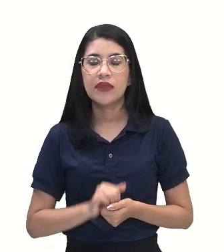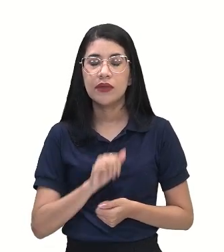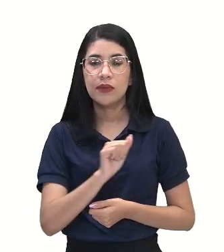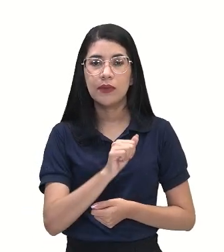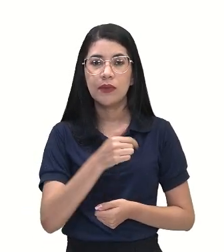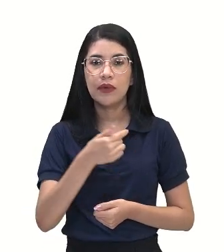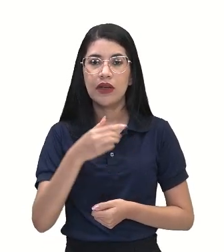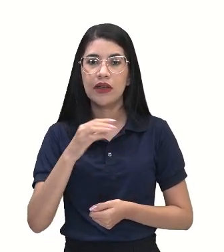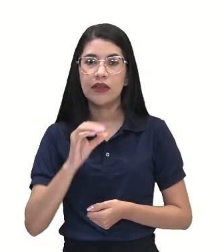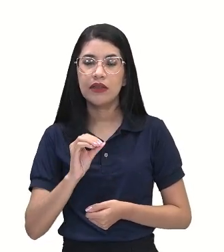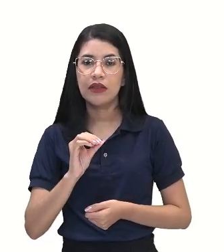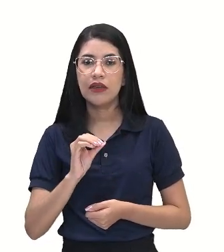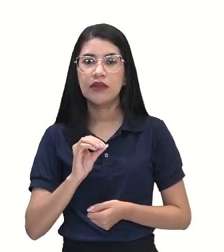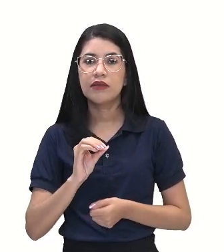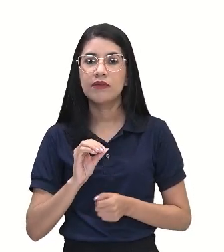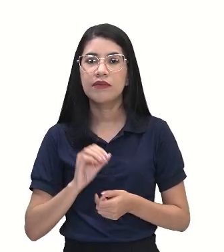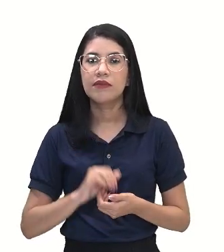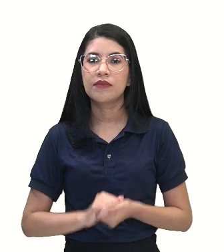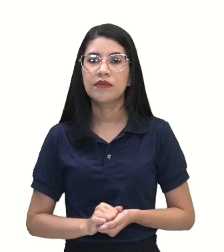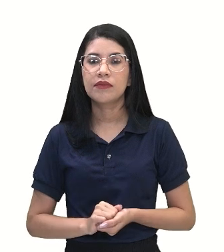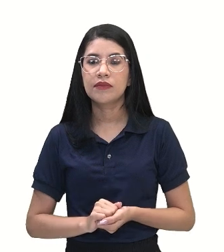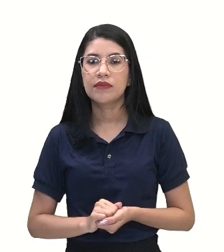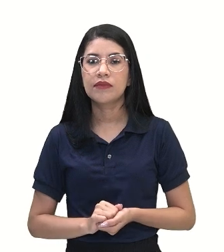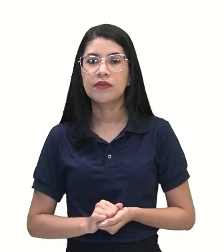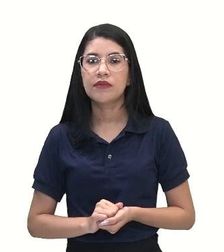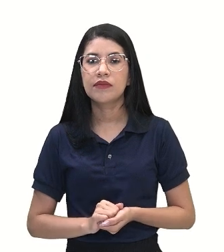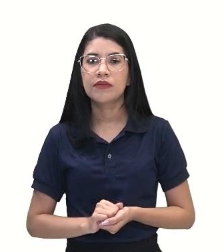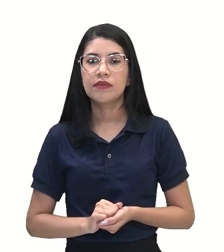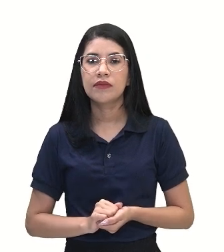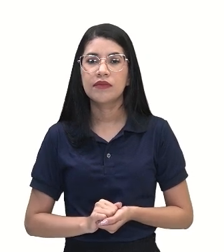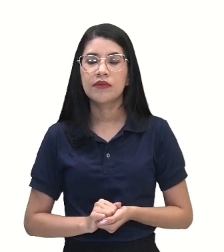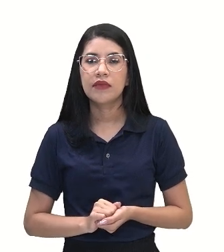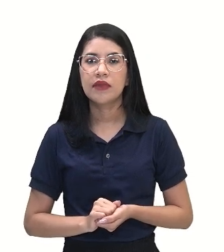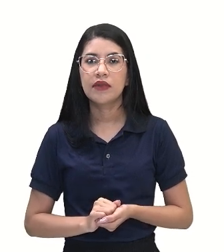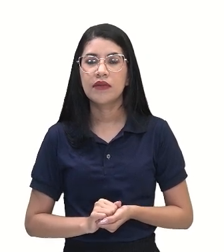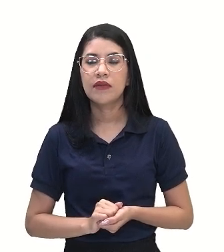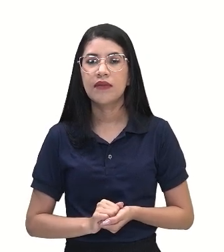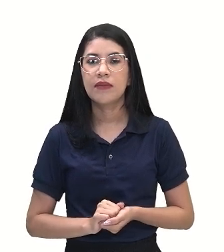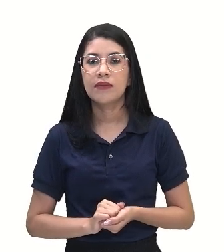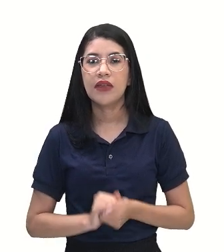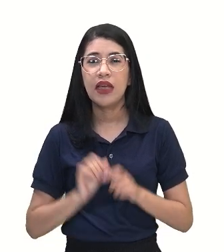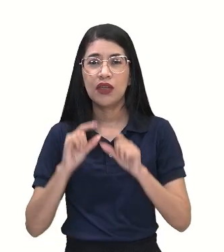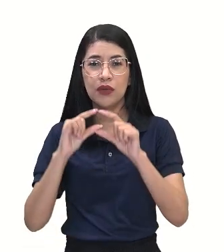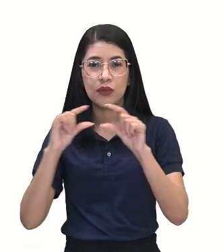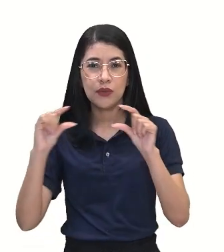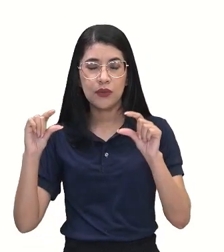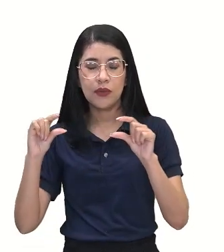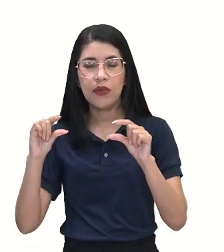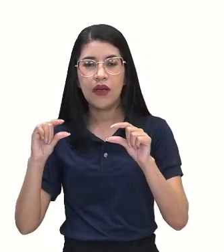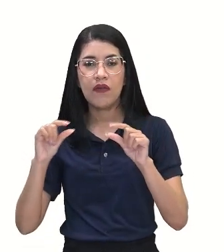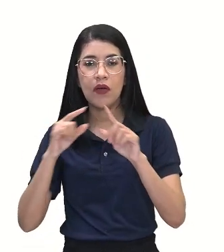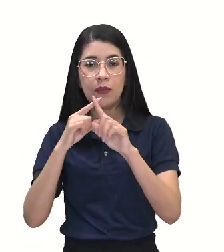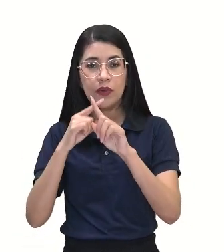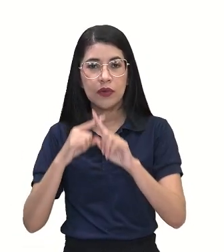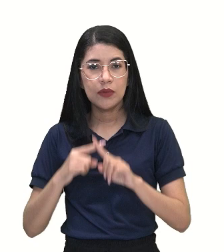A10 vai ser igual. Agora eu vou pegar esses 40 milhões aí e